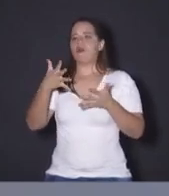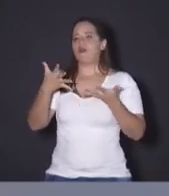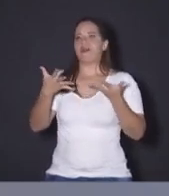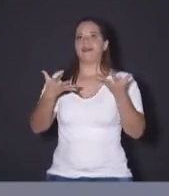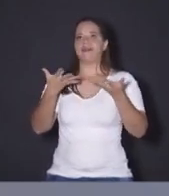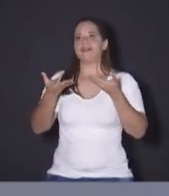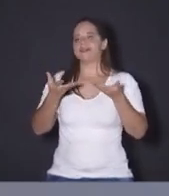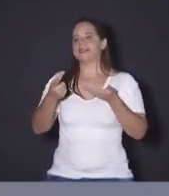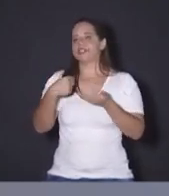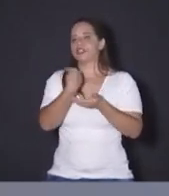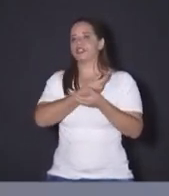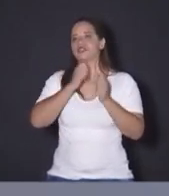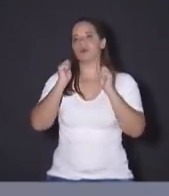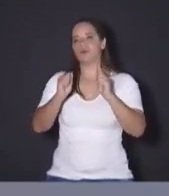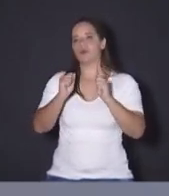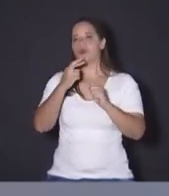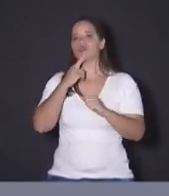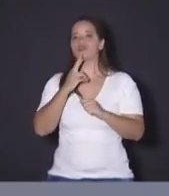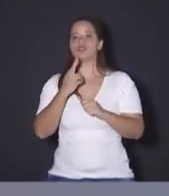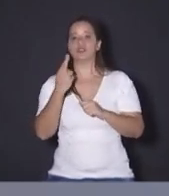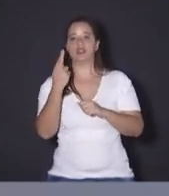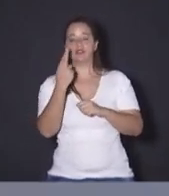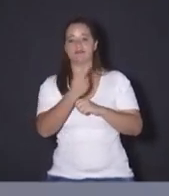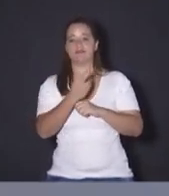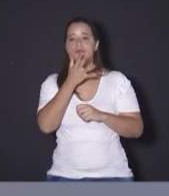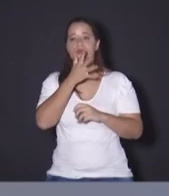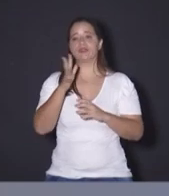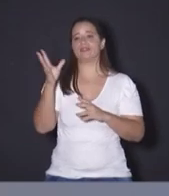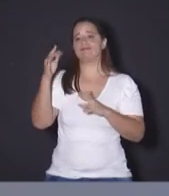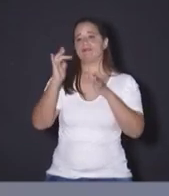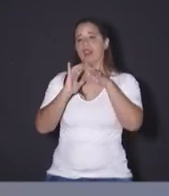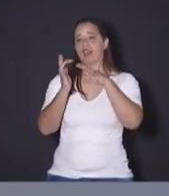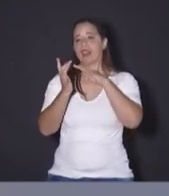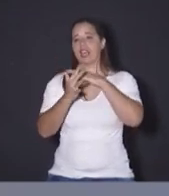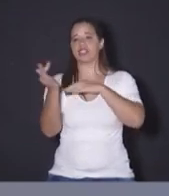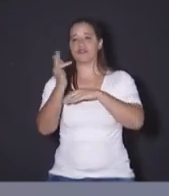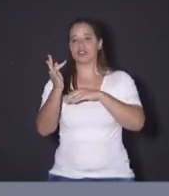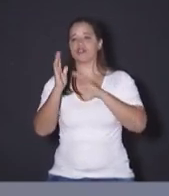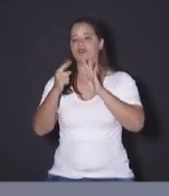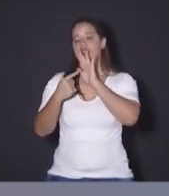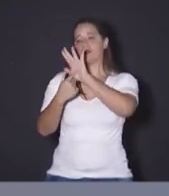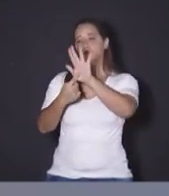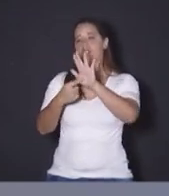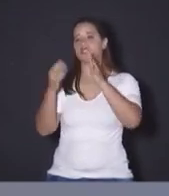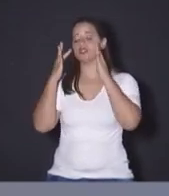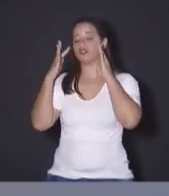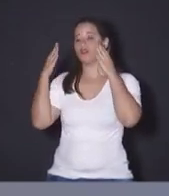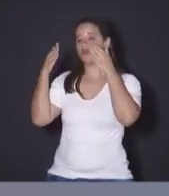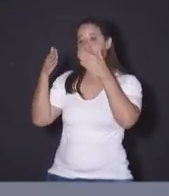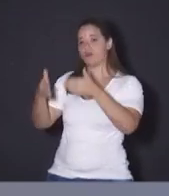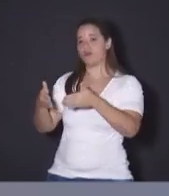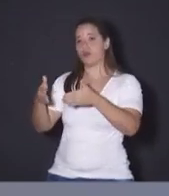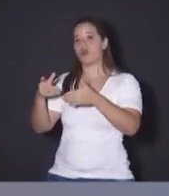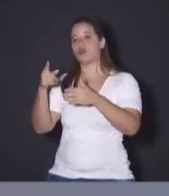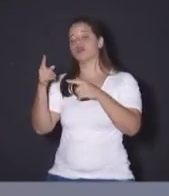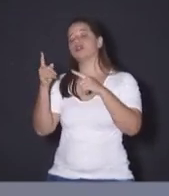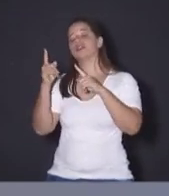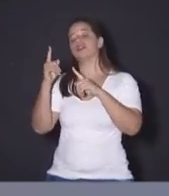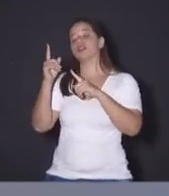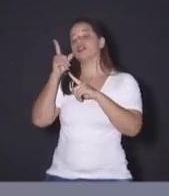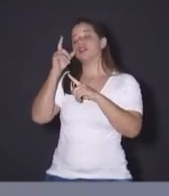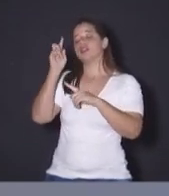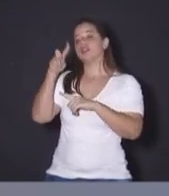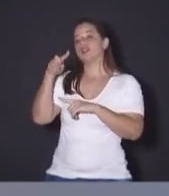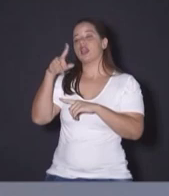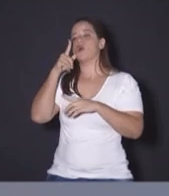que a gente pode resolver com redes federais já foram apresentados mas é bom a gente já entra logo nesse tópico que é